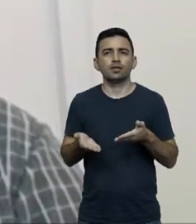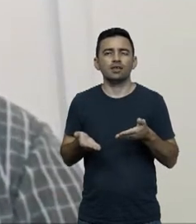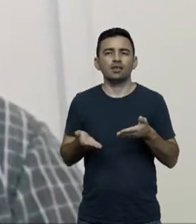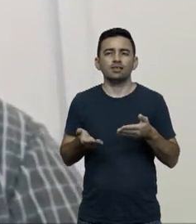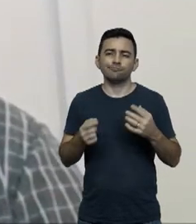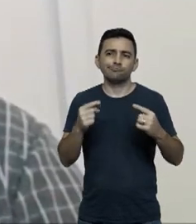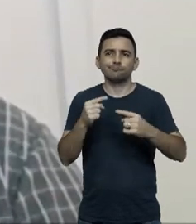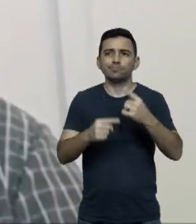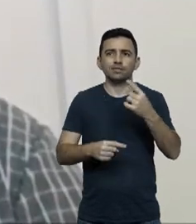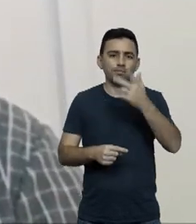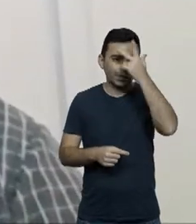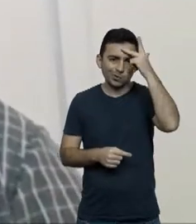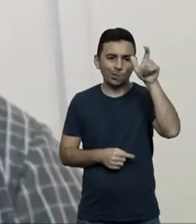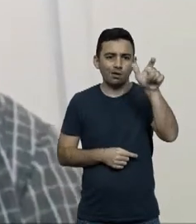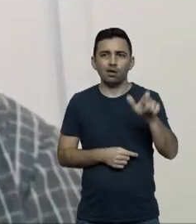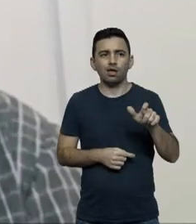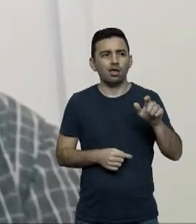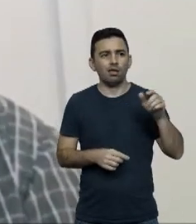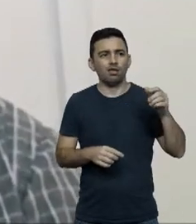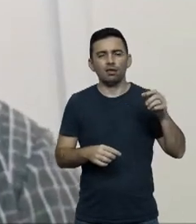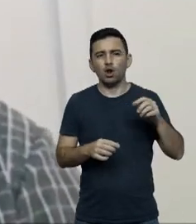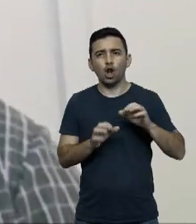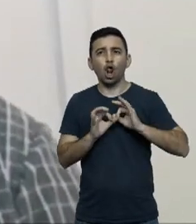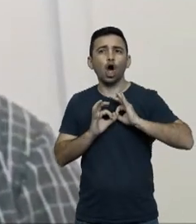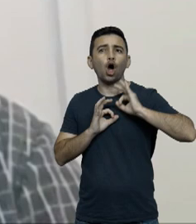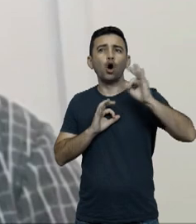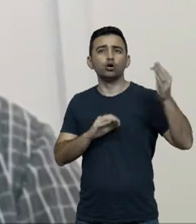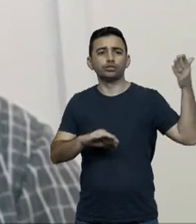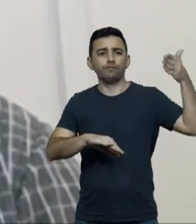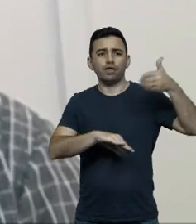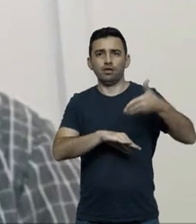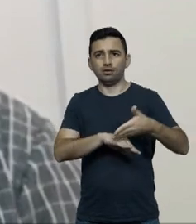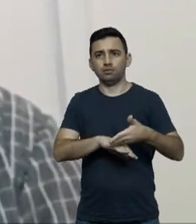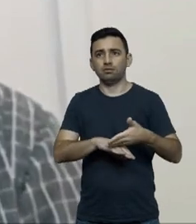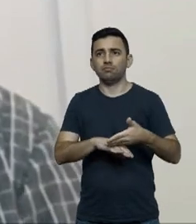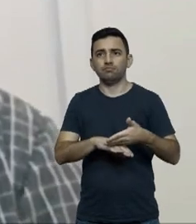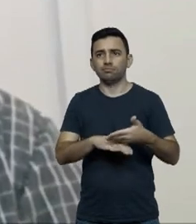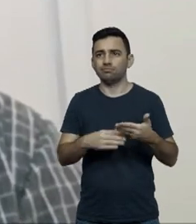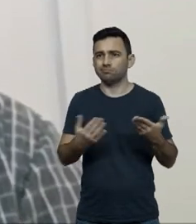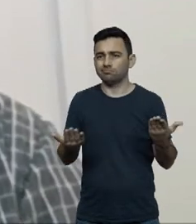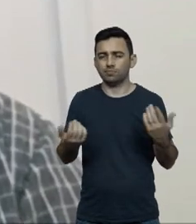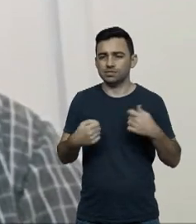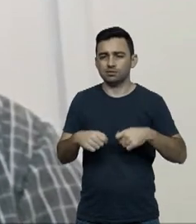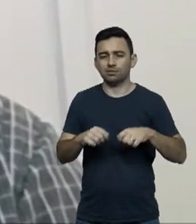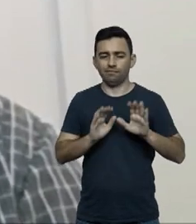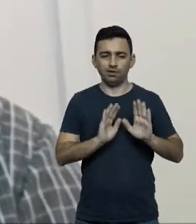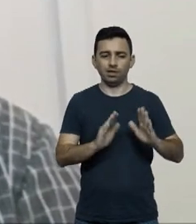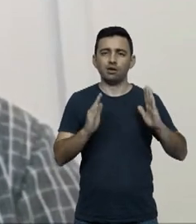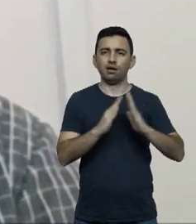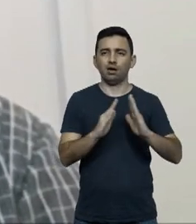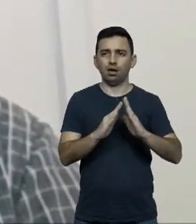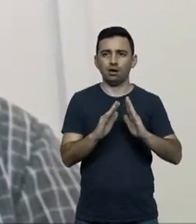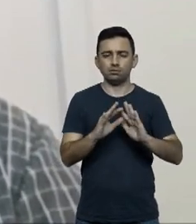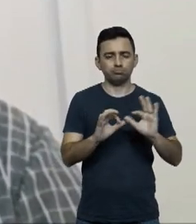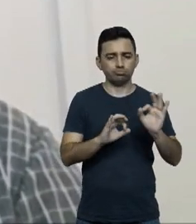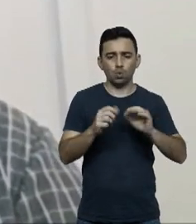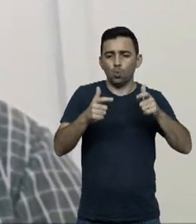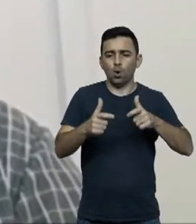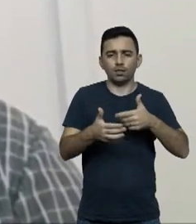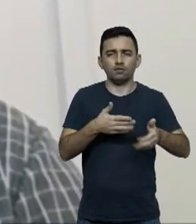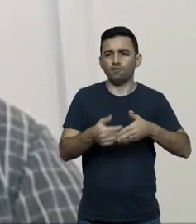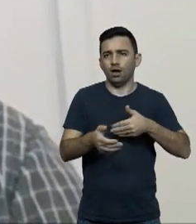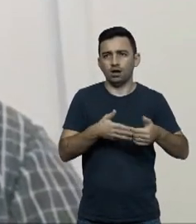faz tanto sentido o candidato tem que se deslocar para fazer chamadas em que ele pode fazer virtualmente de qualquer lugar que ele se às